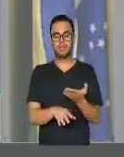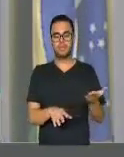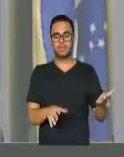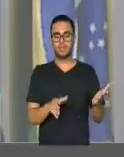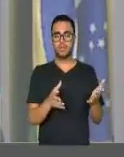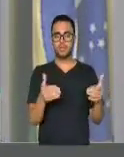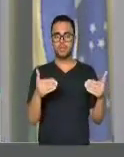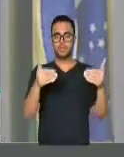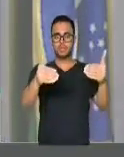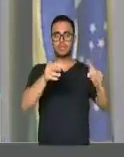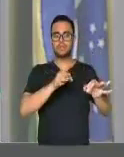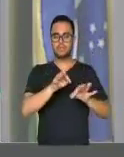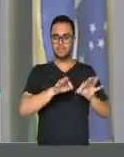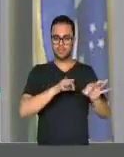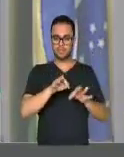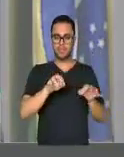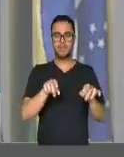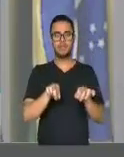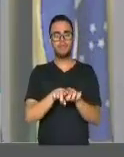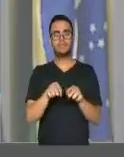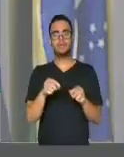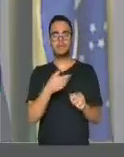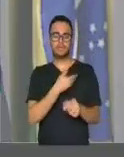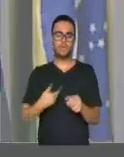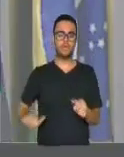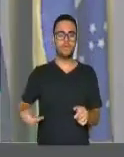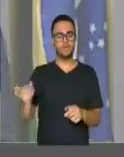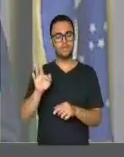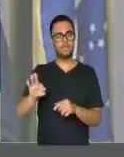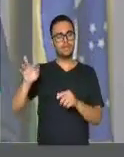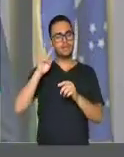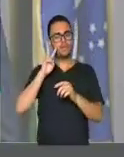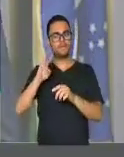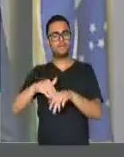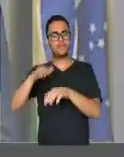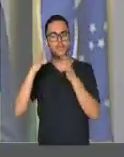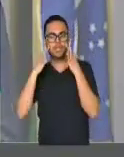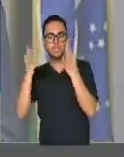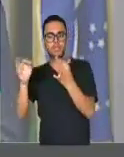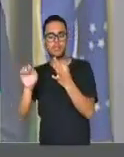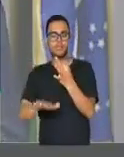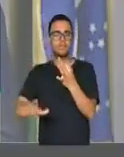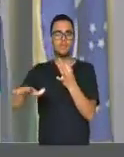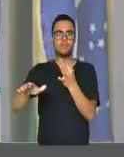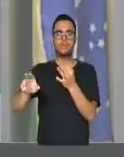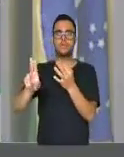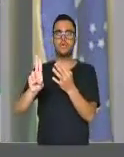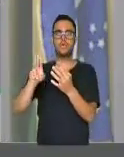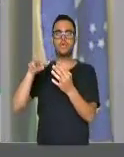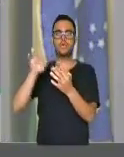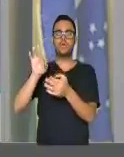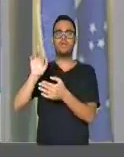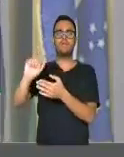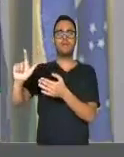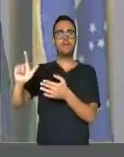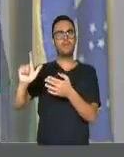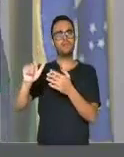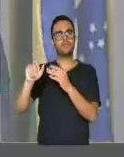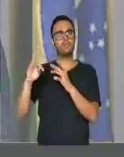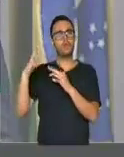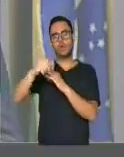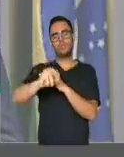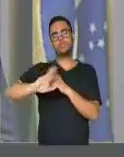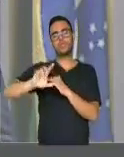o planejamento, para que o governo federal olhe com mais atenção para as universidades federais, não só